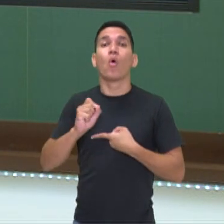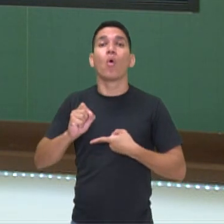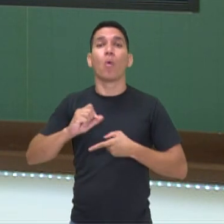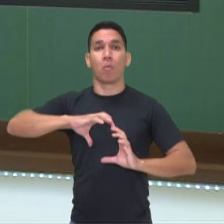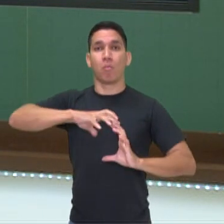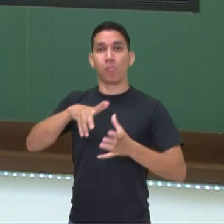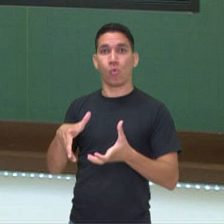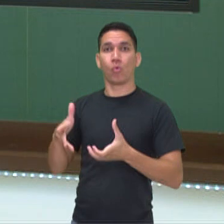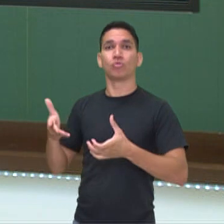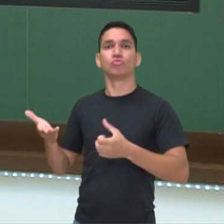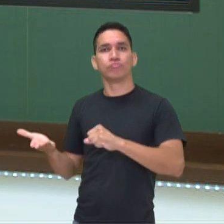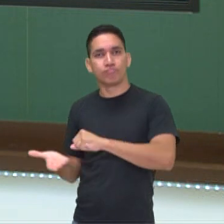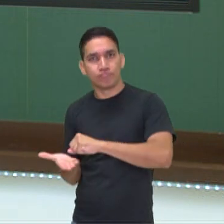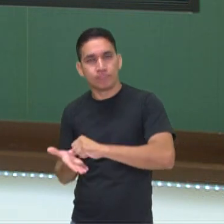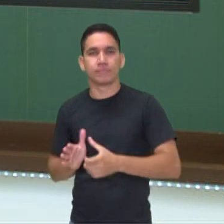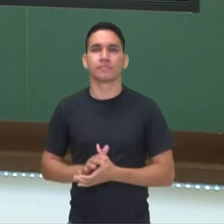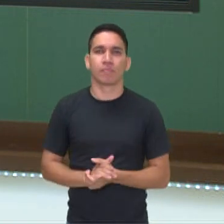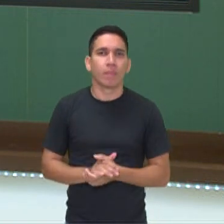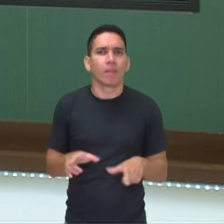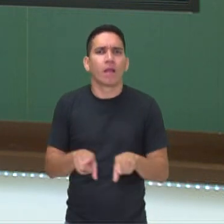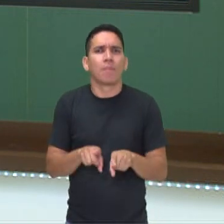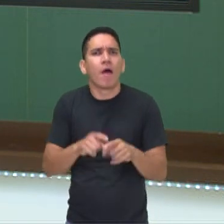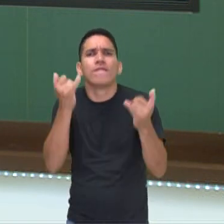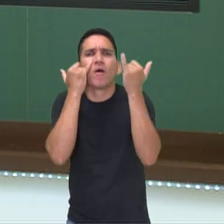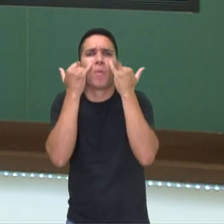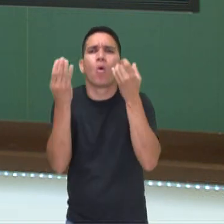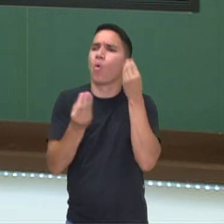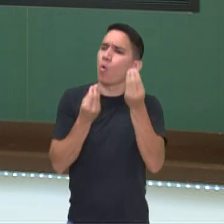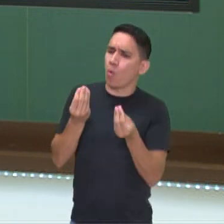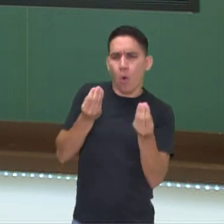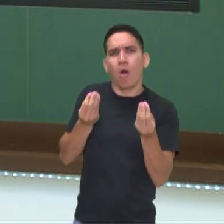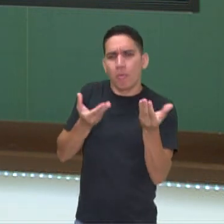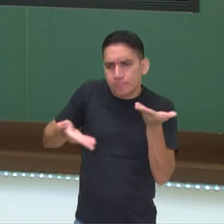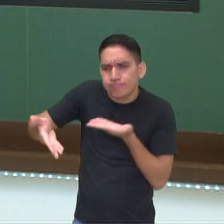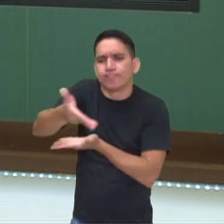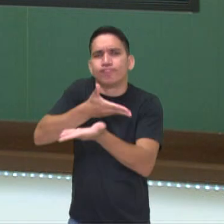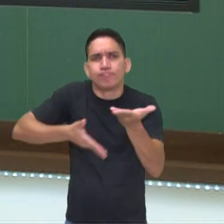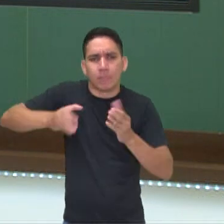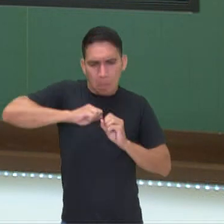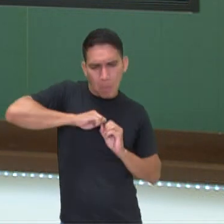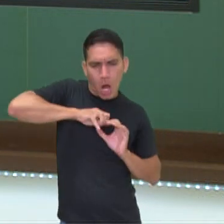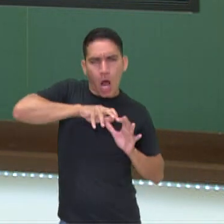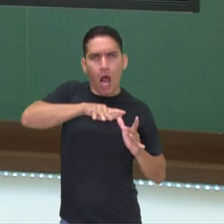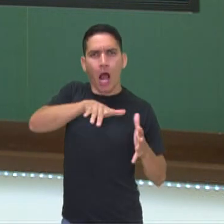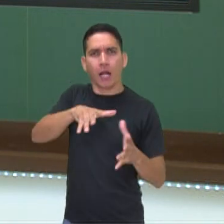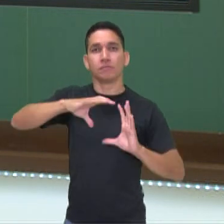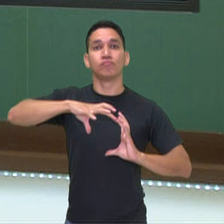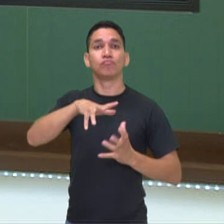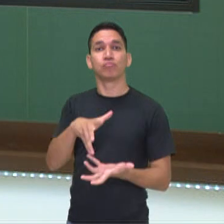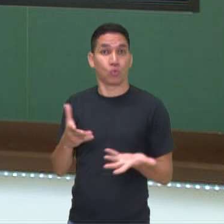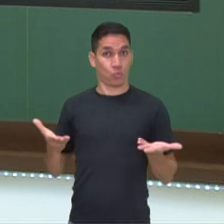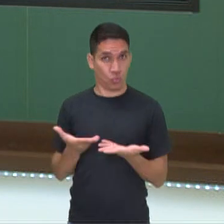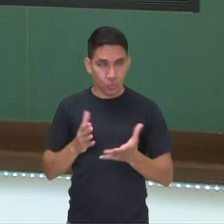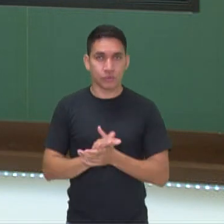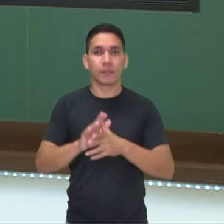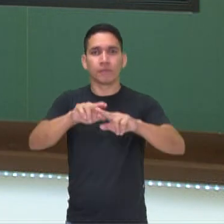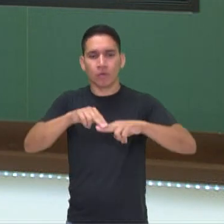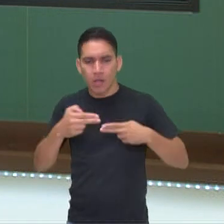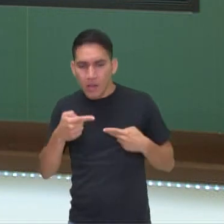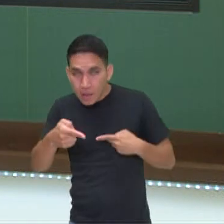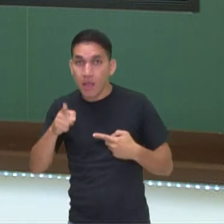pouquinho das informações, da forma com qual essas informações elas circulam pelo mundo de hoje. E a partir